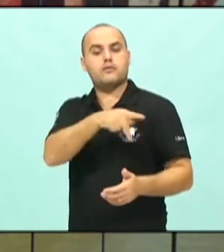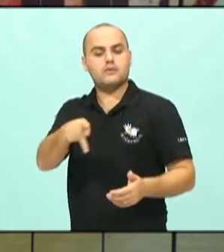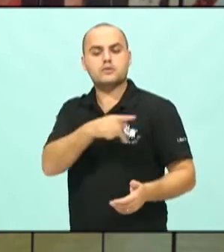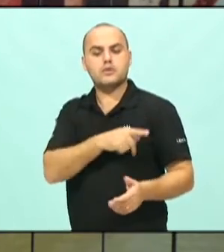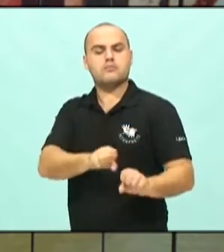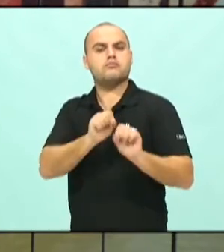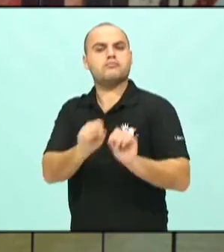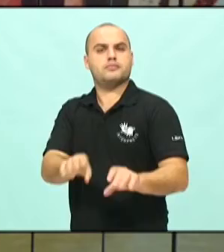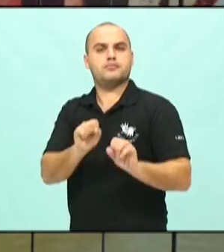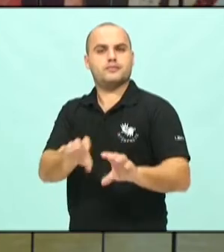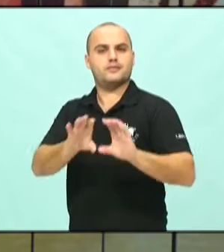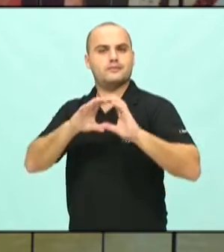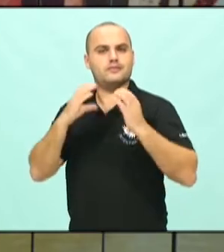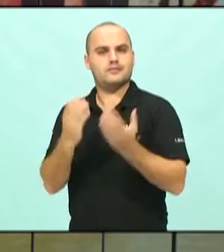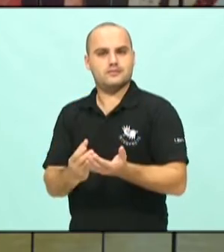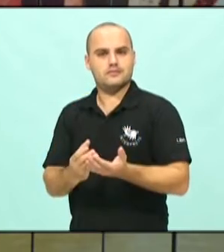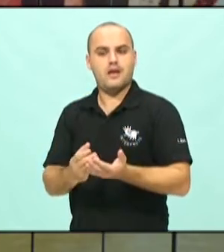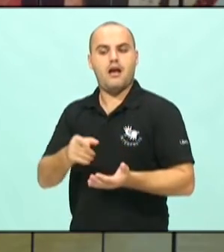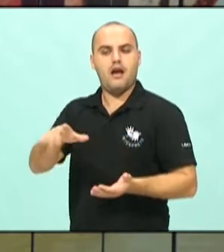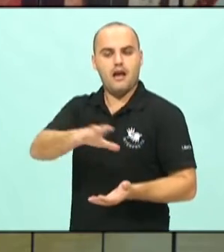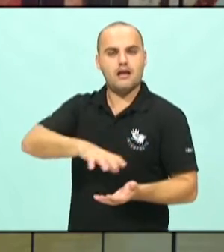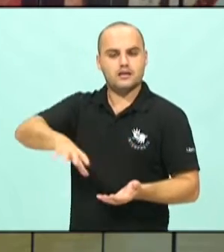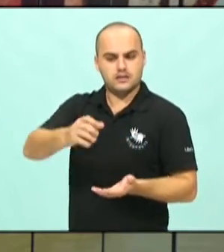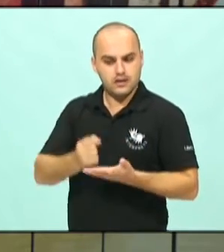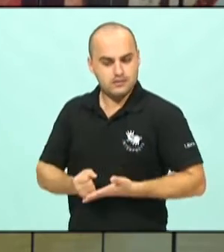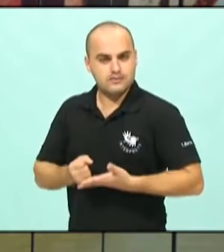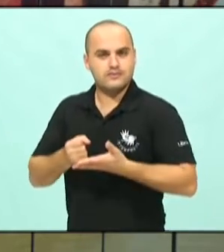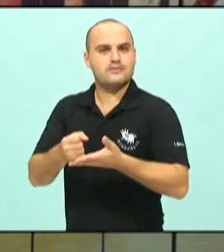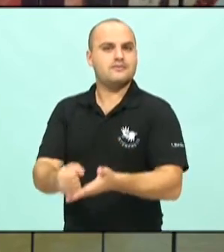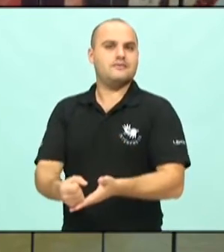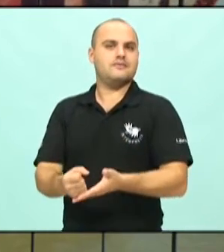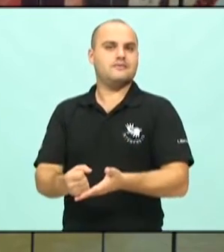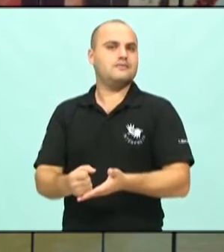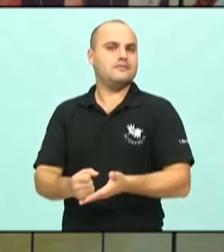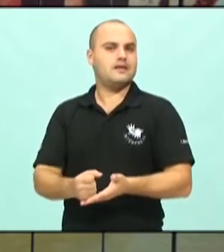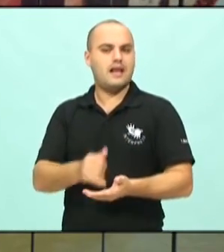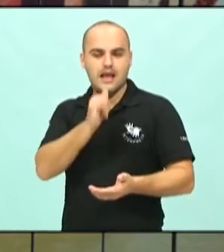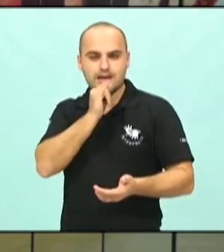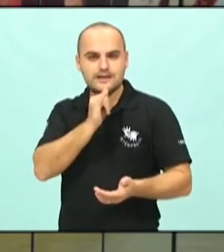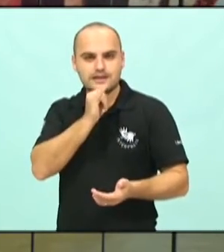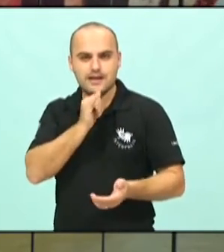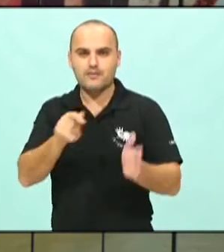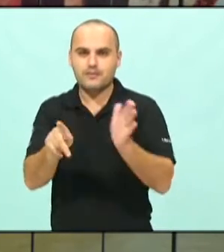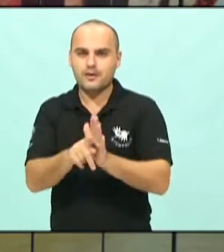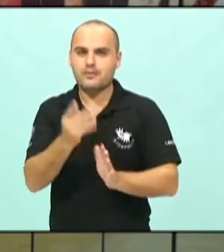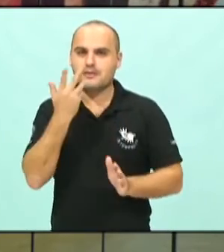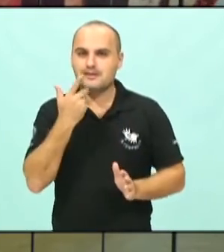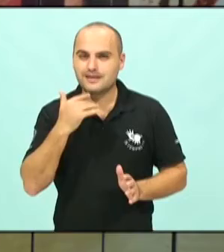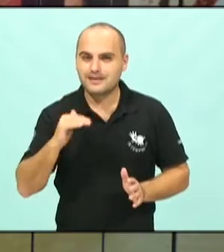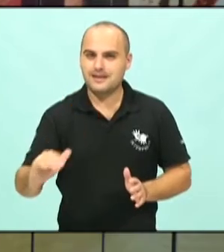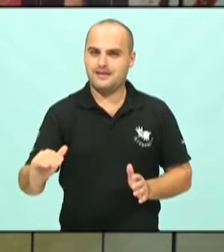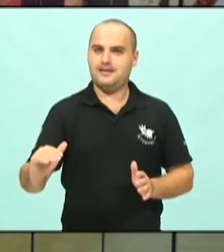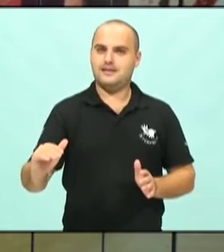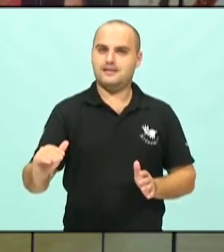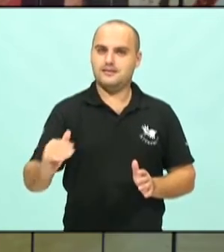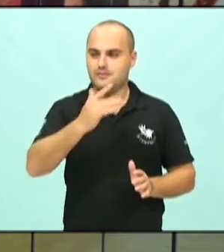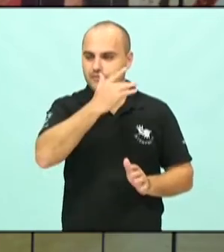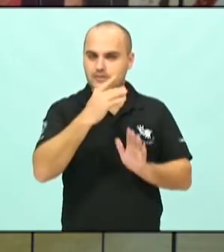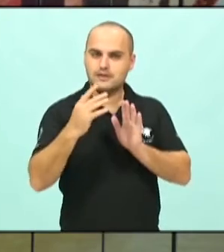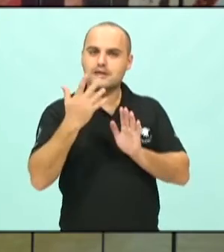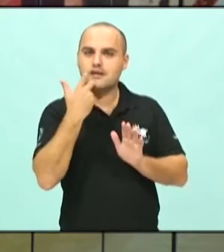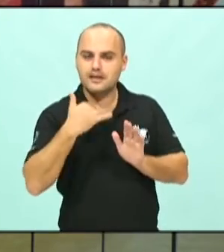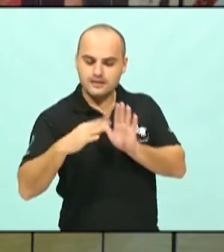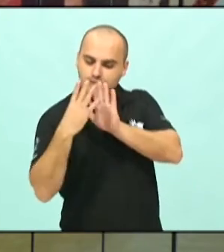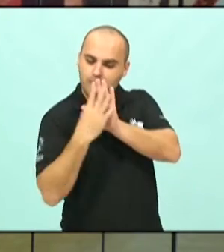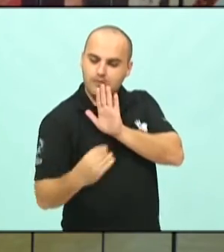nessa comunidade, ele ser o grande integrador, o grande exemplo para as nossas crianças. Ele consegue sim, com a ferramenta que